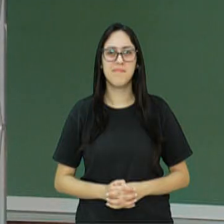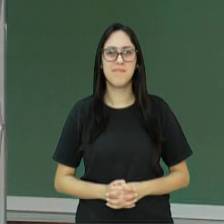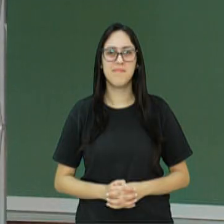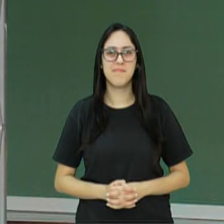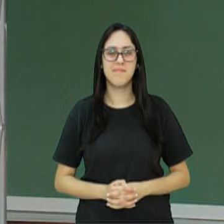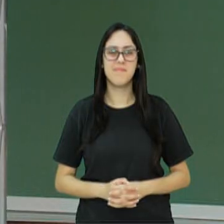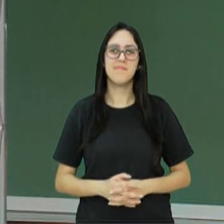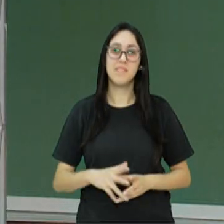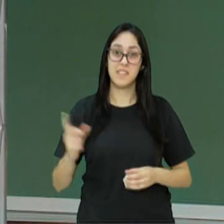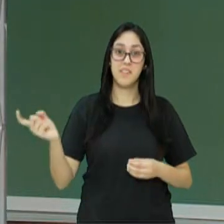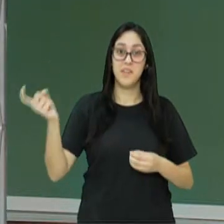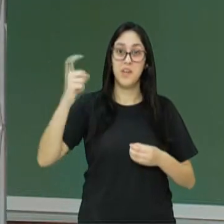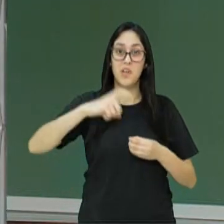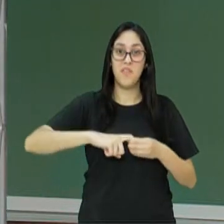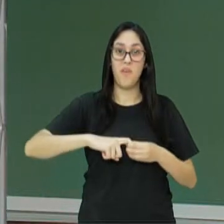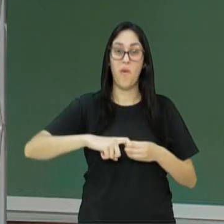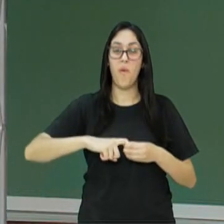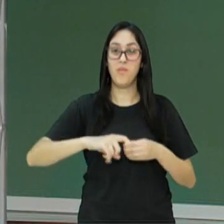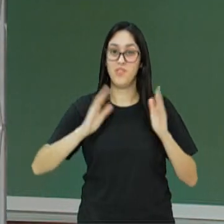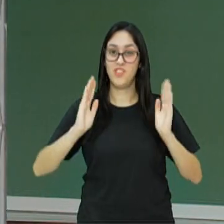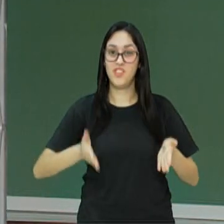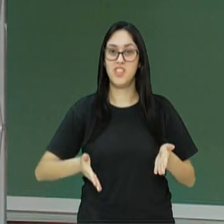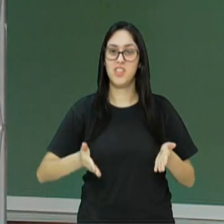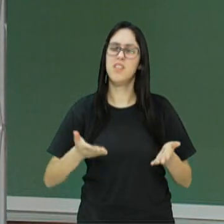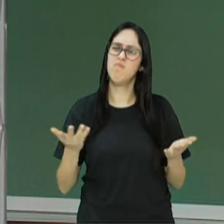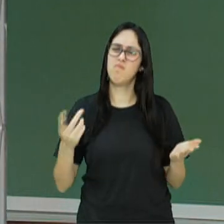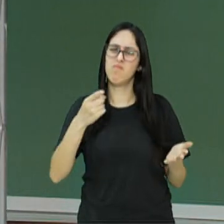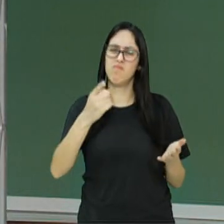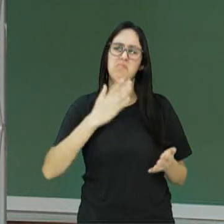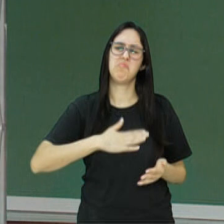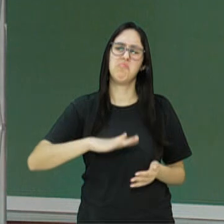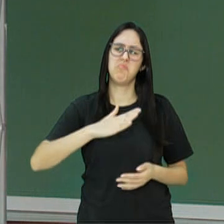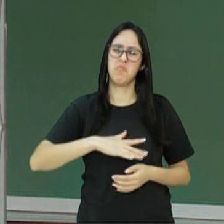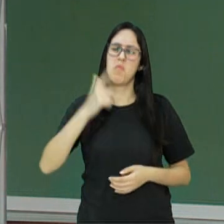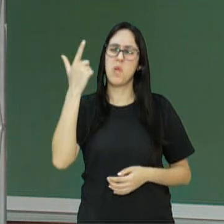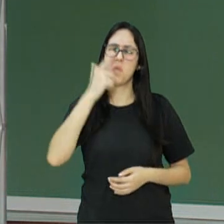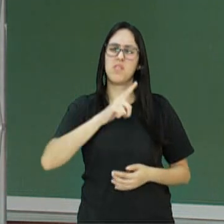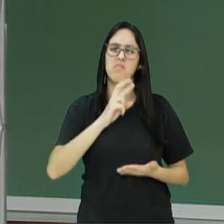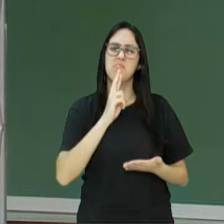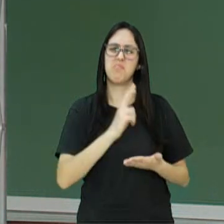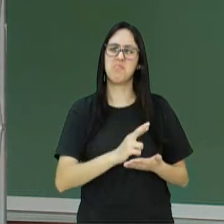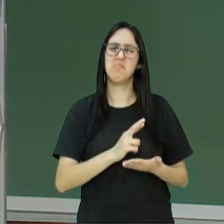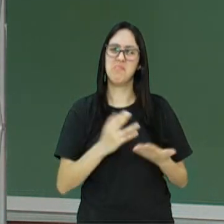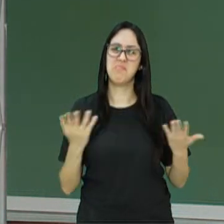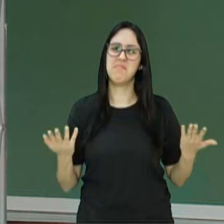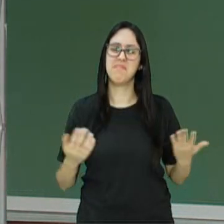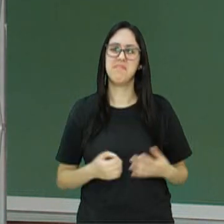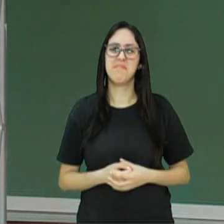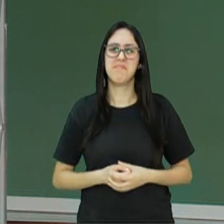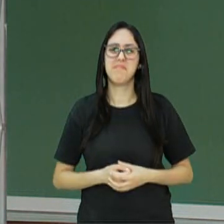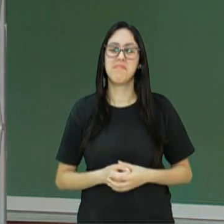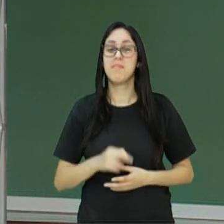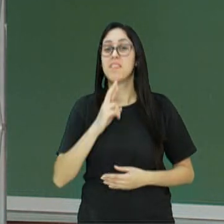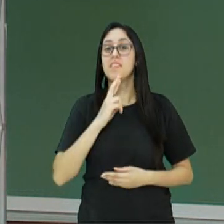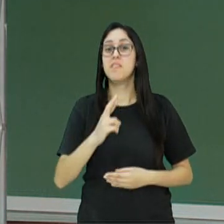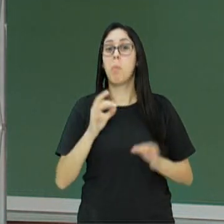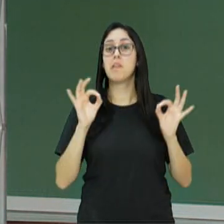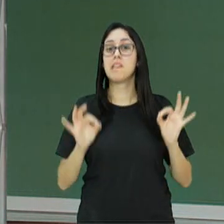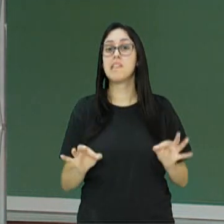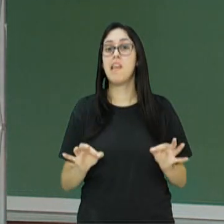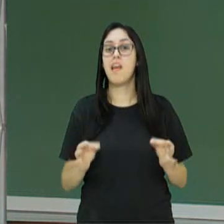Gente, voltamos aqui. Tenho certeza que foi um exercício muito tranquilo que vocês resolvessem aí, né? Resposta